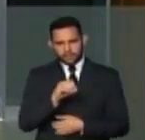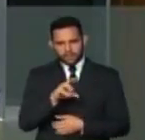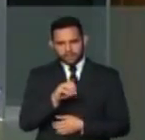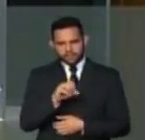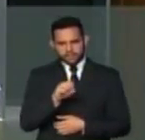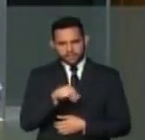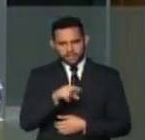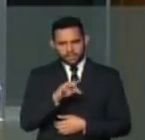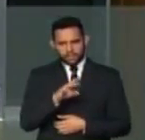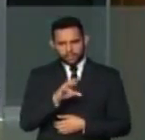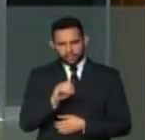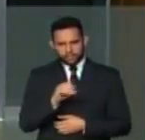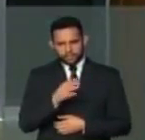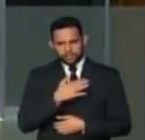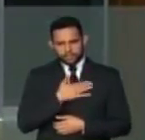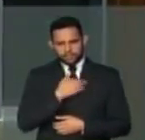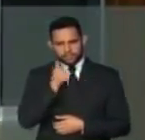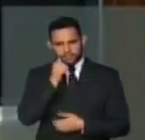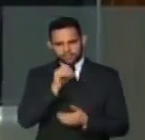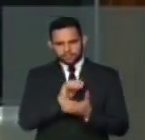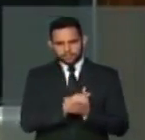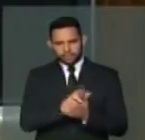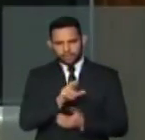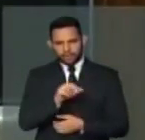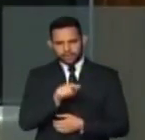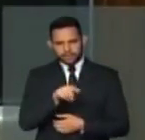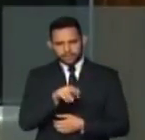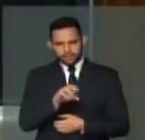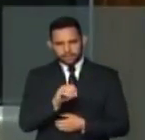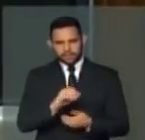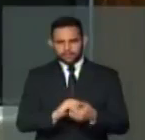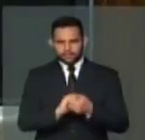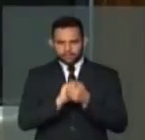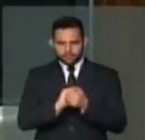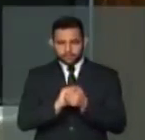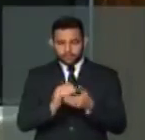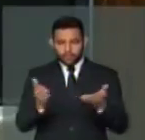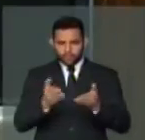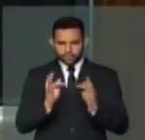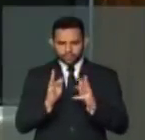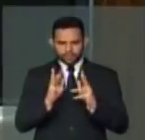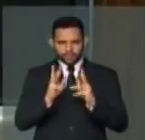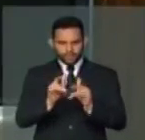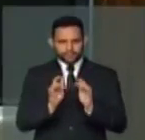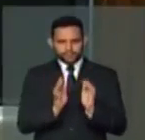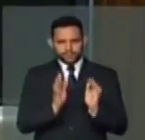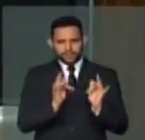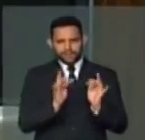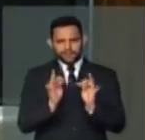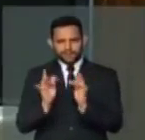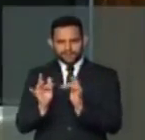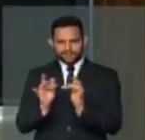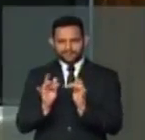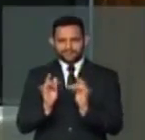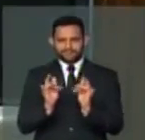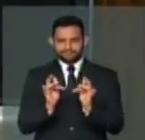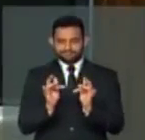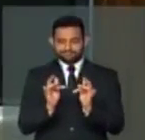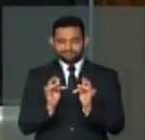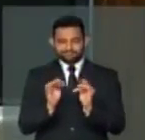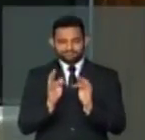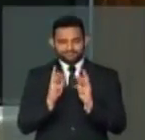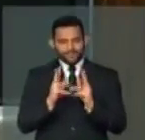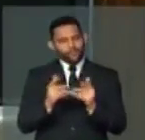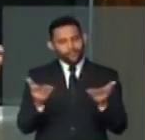Zanotto e da minha esposa, Roxana, eu cumprimento hoje todos os namorados e namoradas. Aliás,